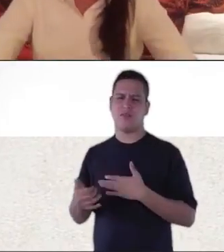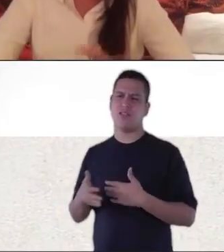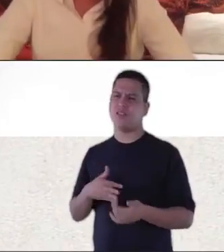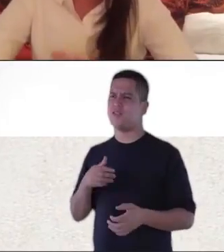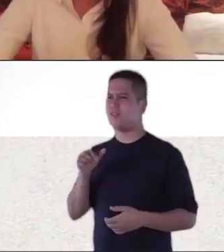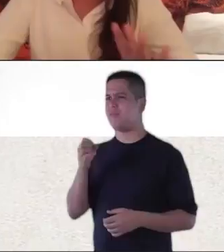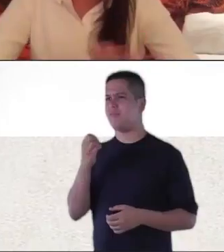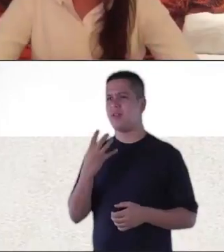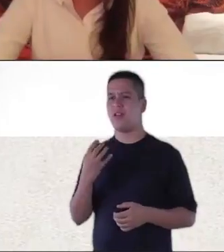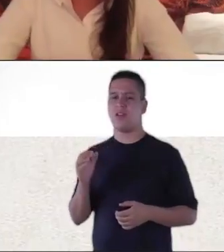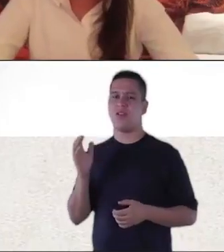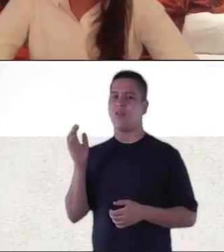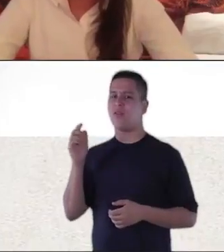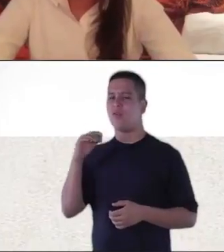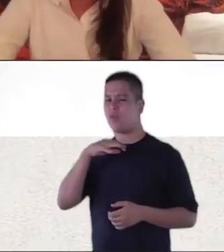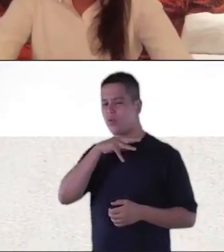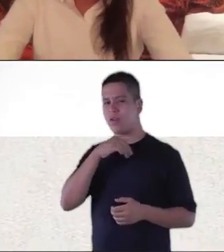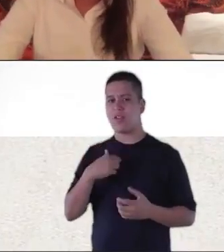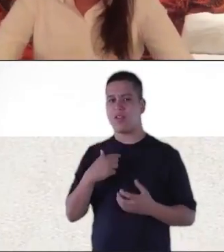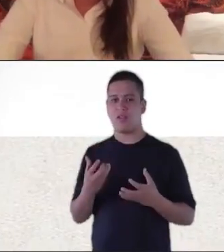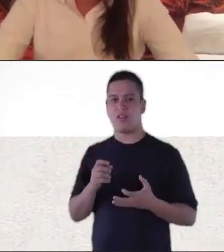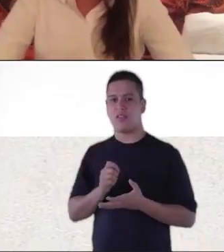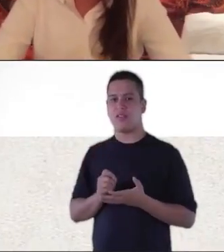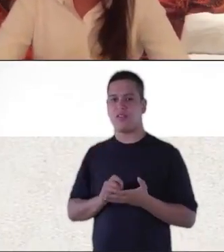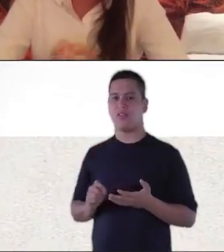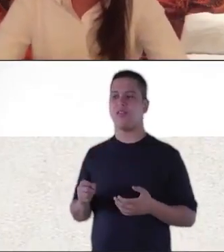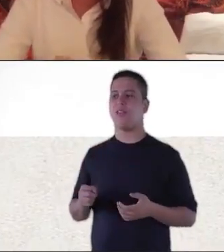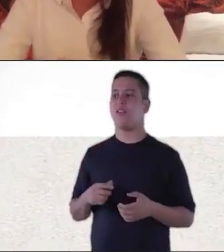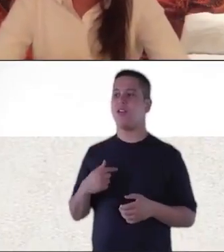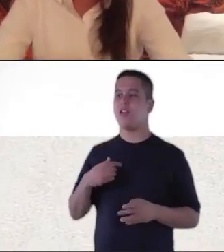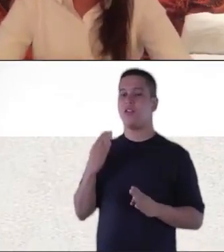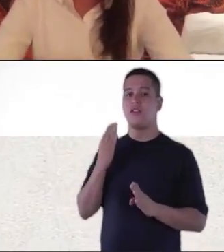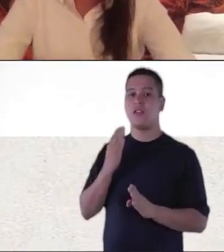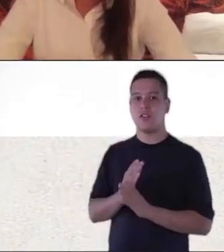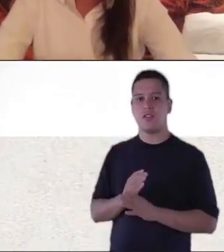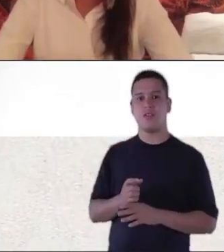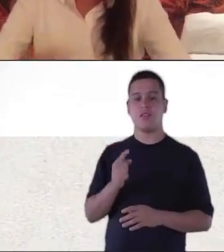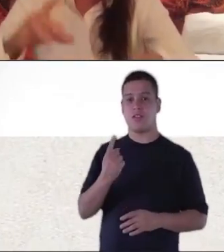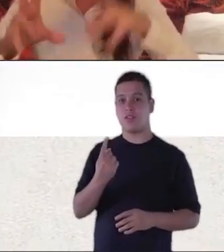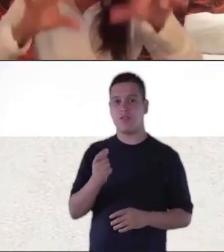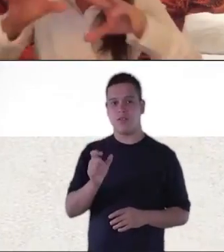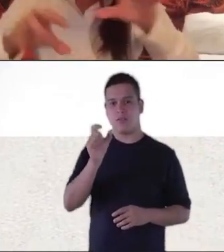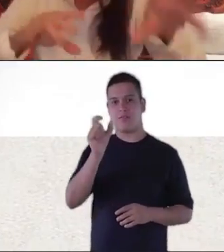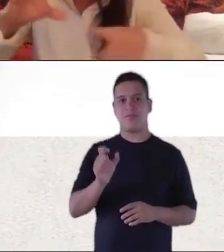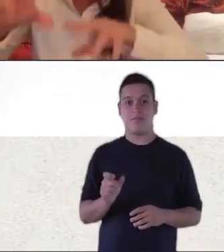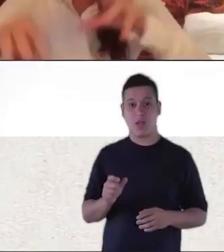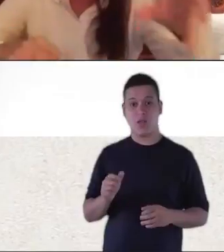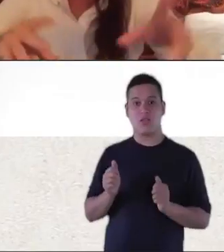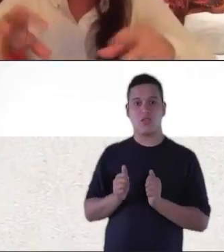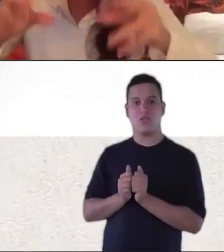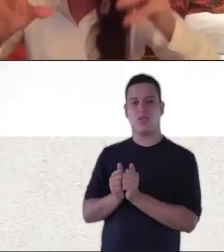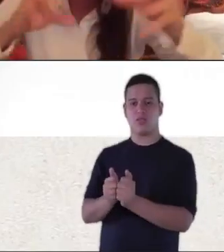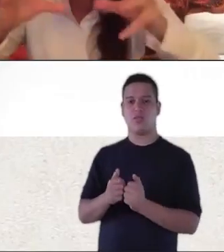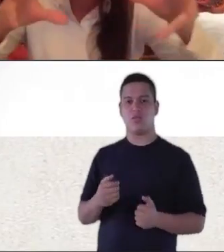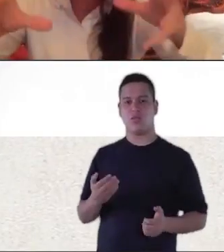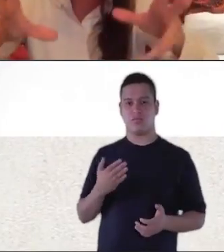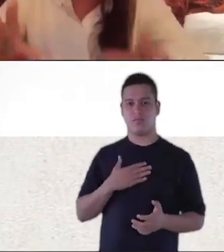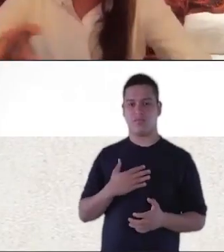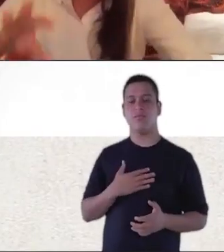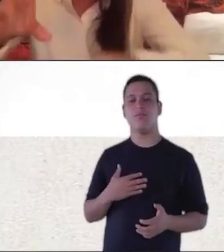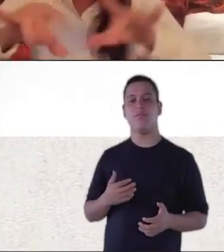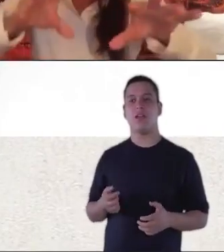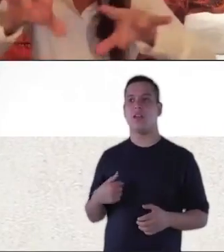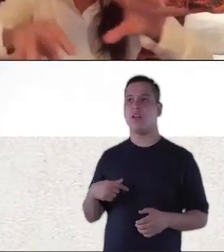cara, agora agora eu vou escrever esse roteiro. E encontrei um parceiraço, porque eu tinha dificuldade tenho péssima